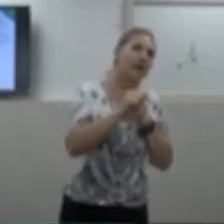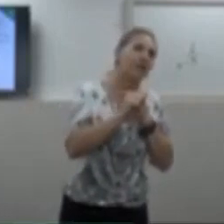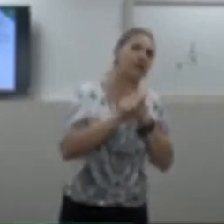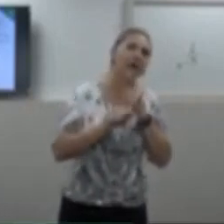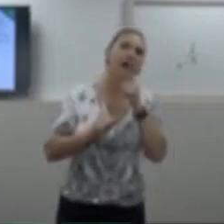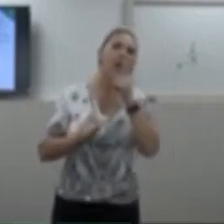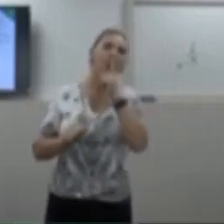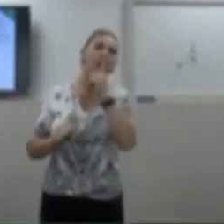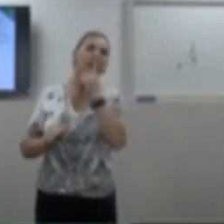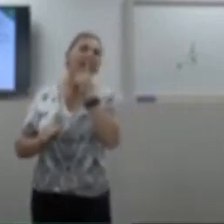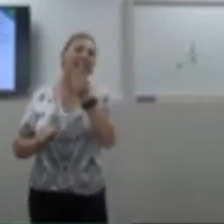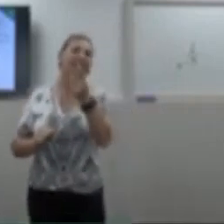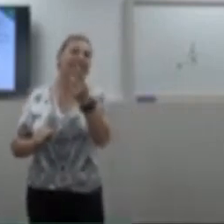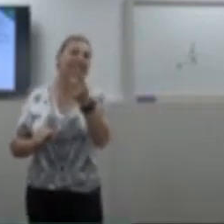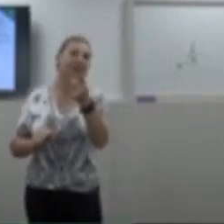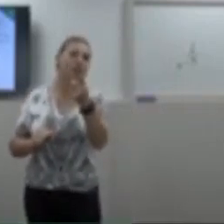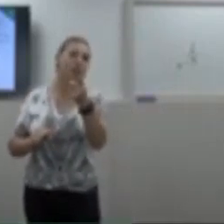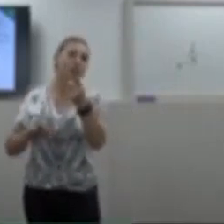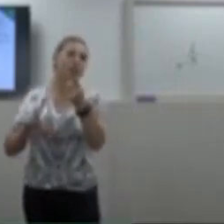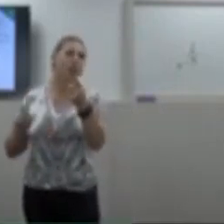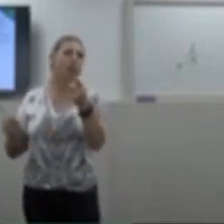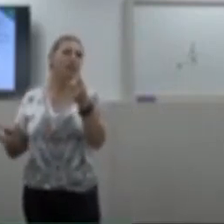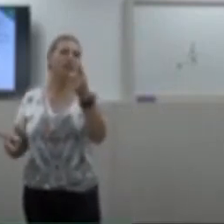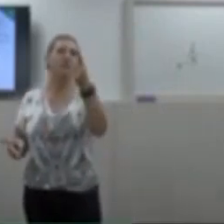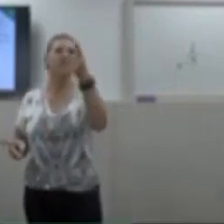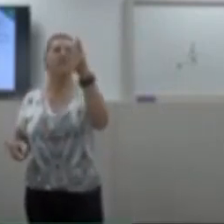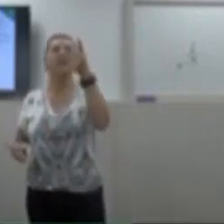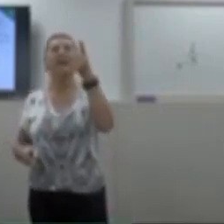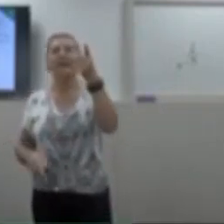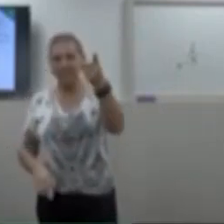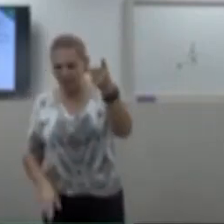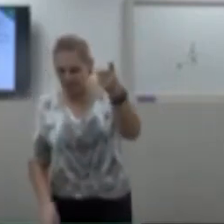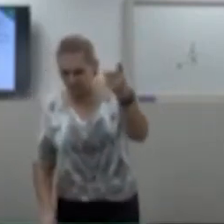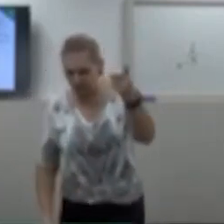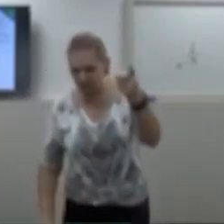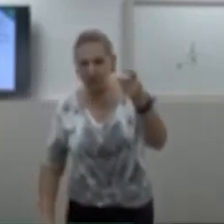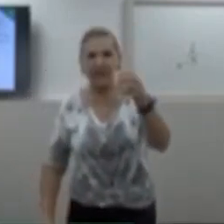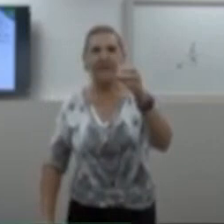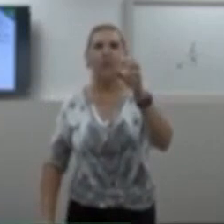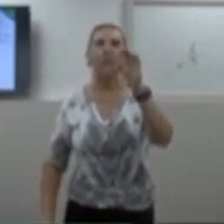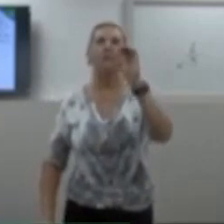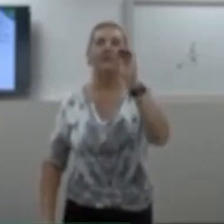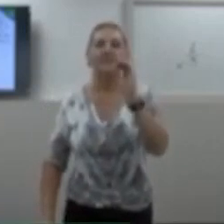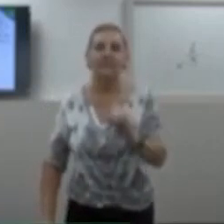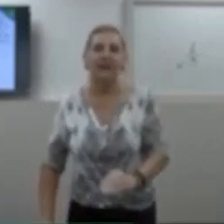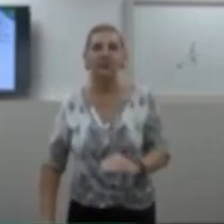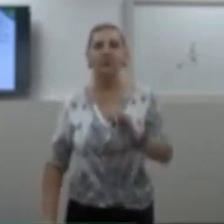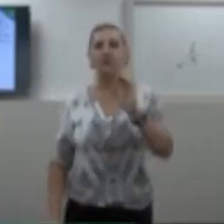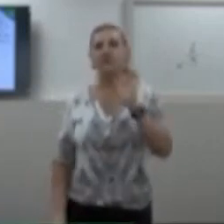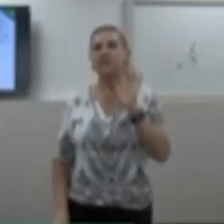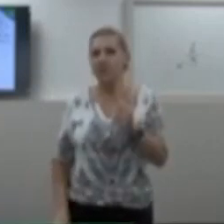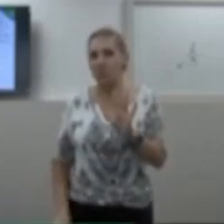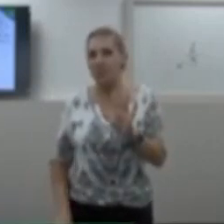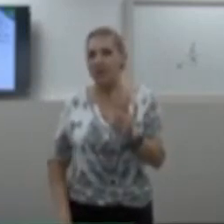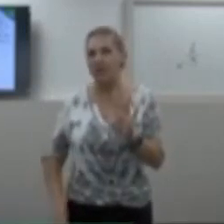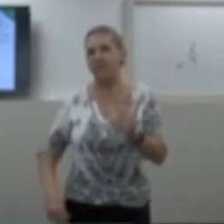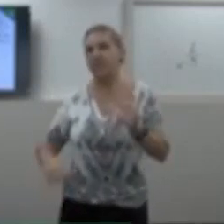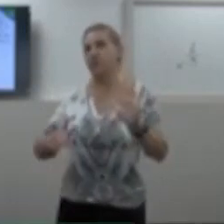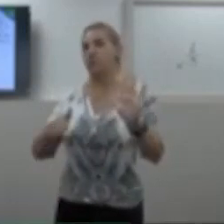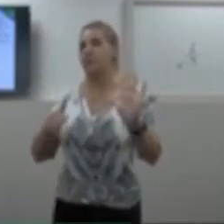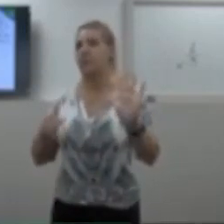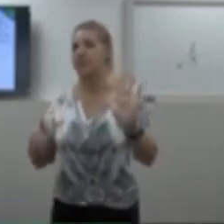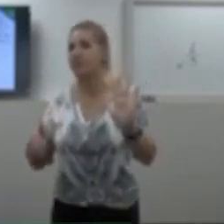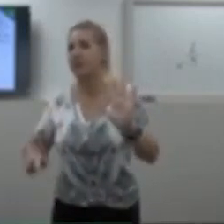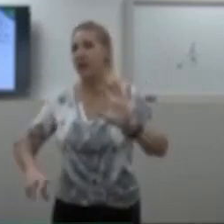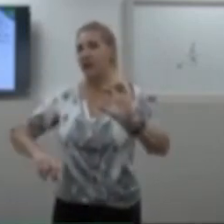5, cardinal. Quinteto, coletivo. Vamos dar uma olhadinha, então. O nascimento de